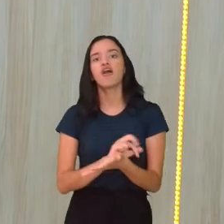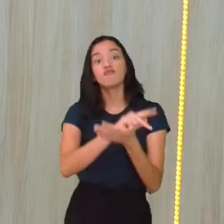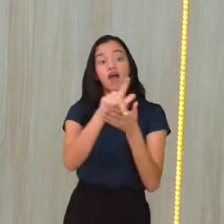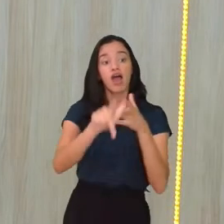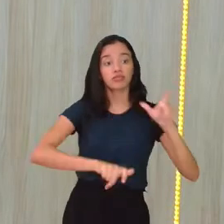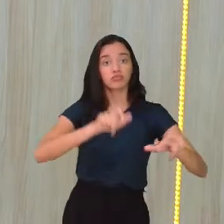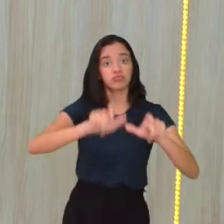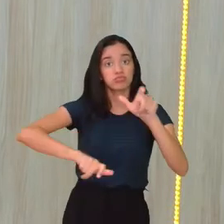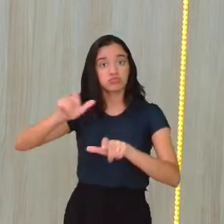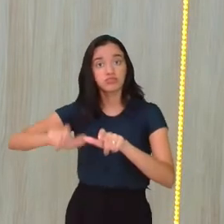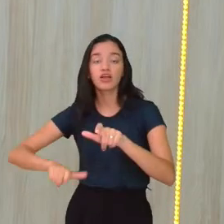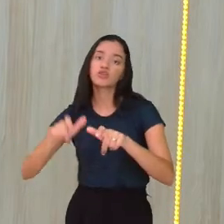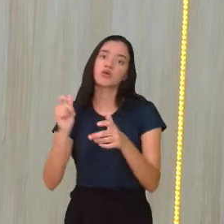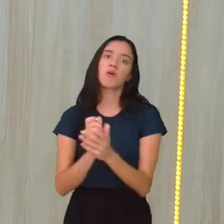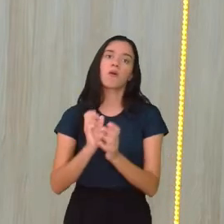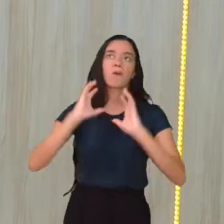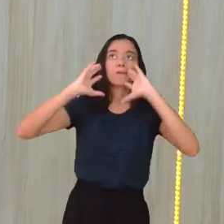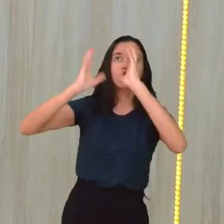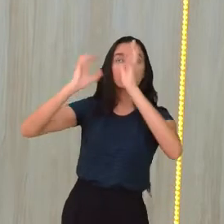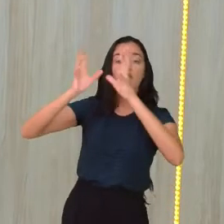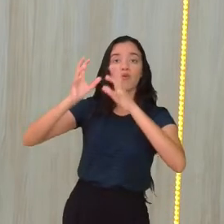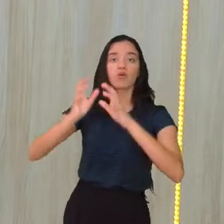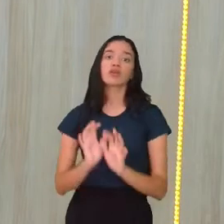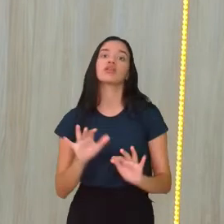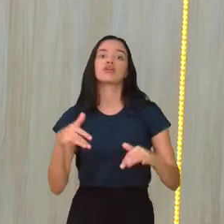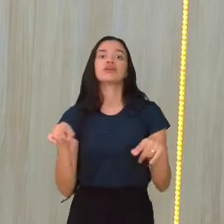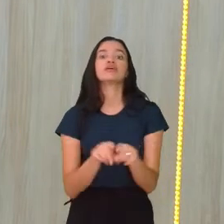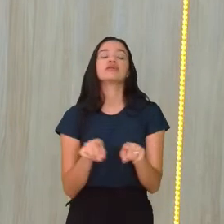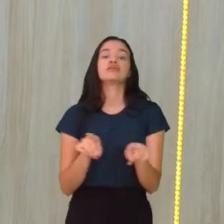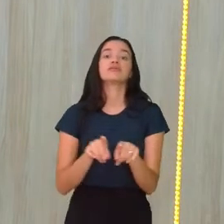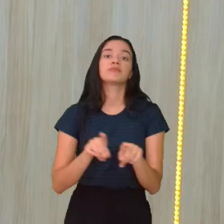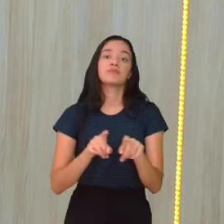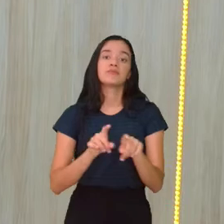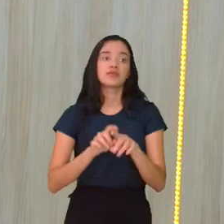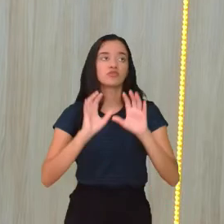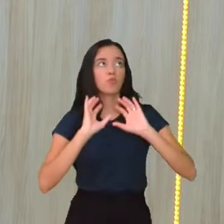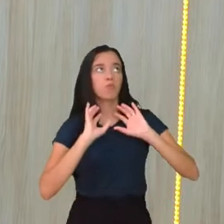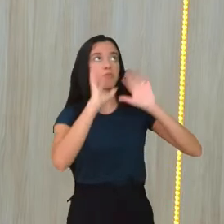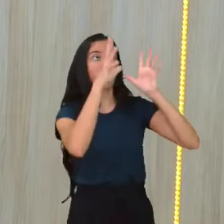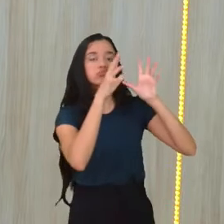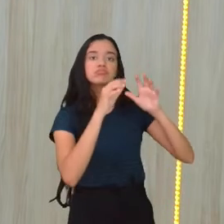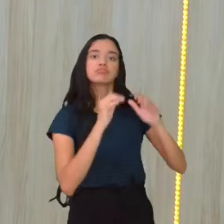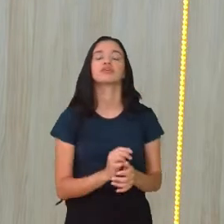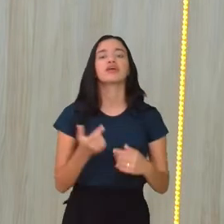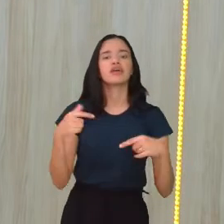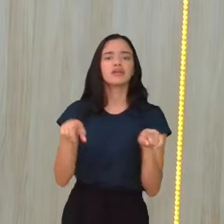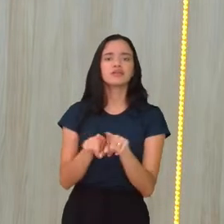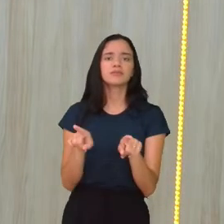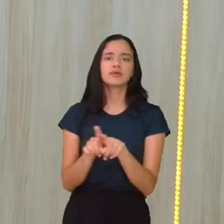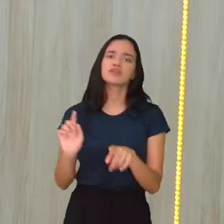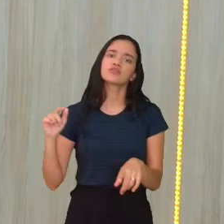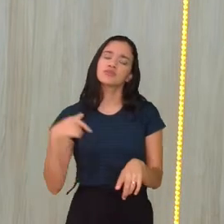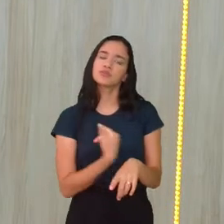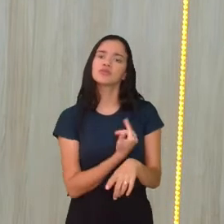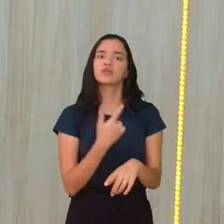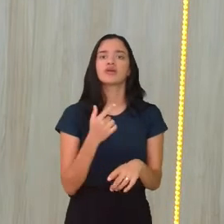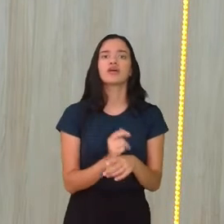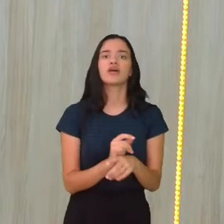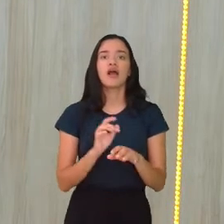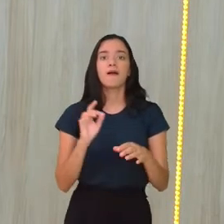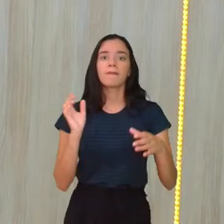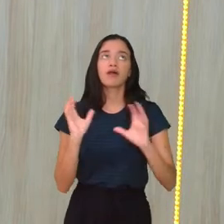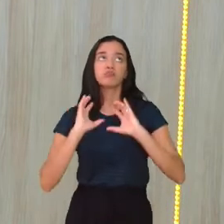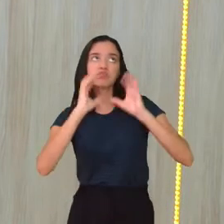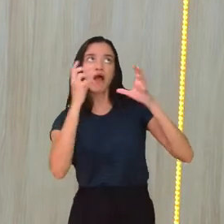jogadores, né? Como no vôlei, no handebol, o basquete, como também quando a gente joga em